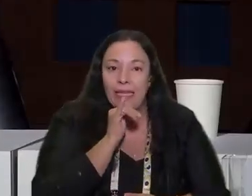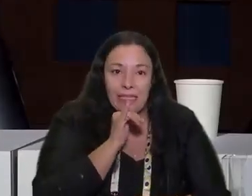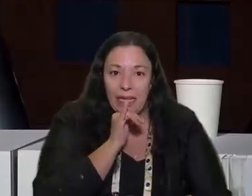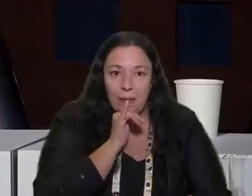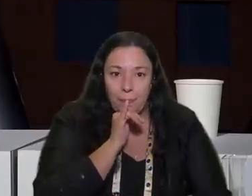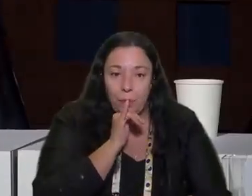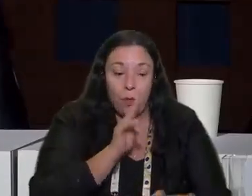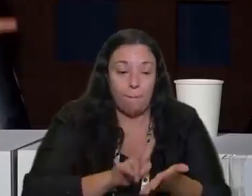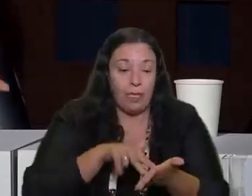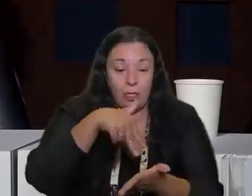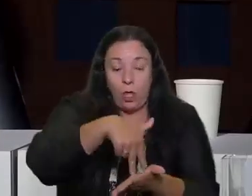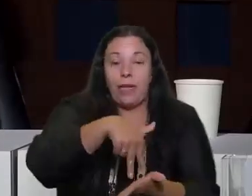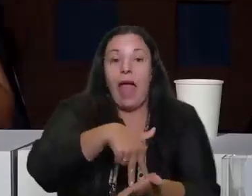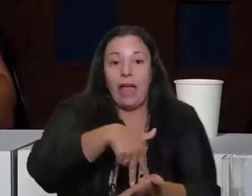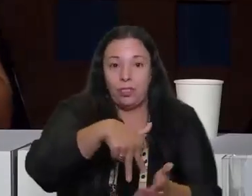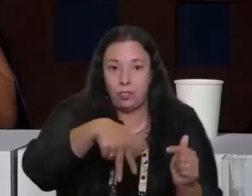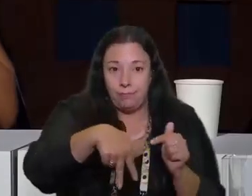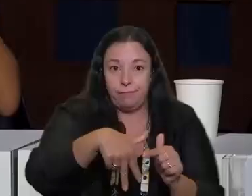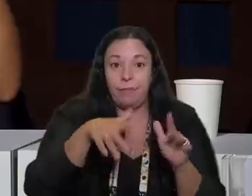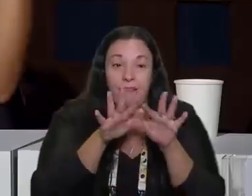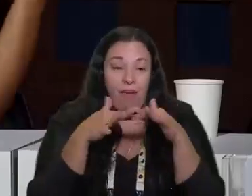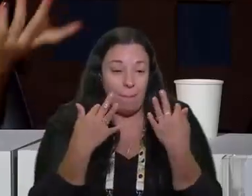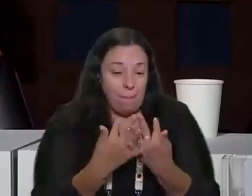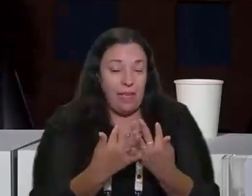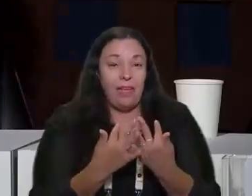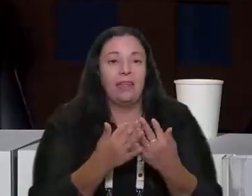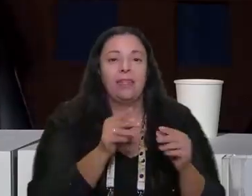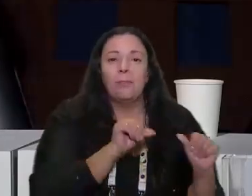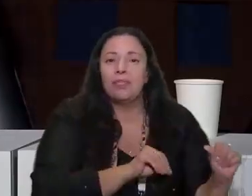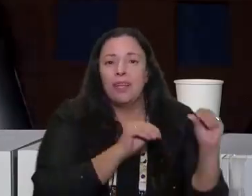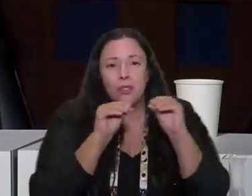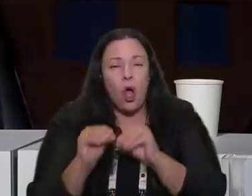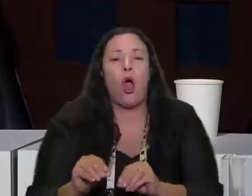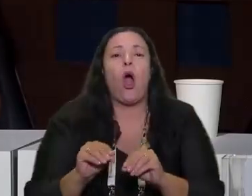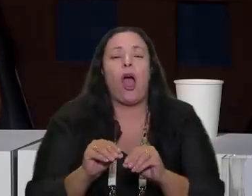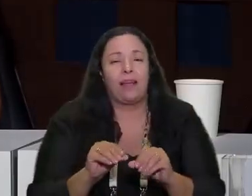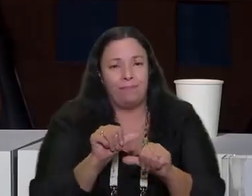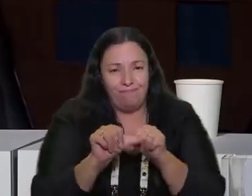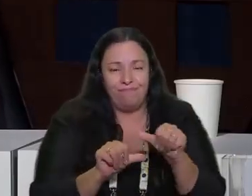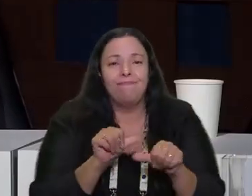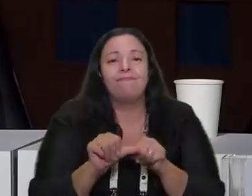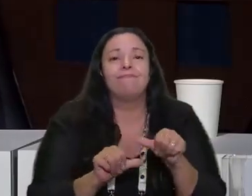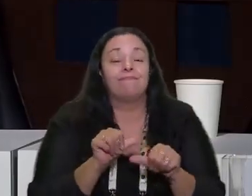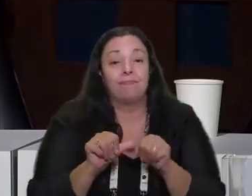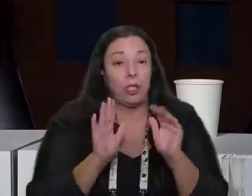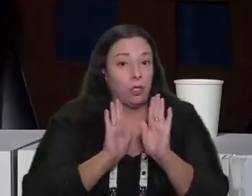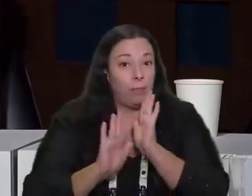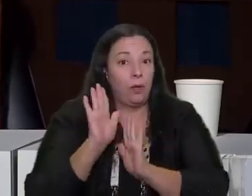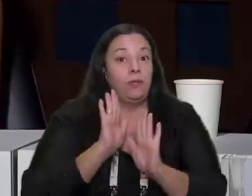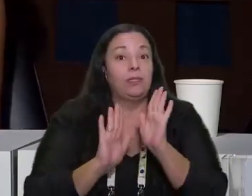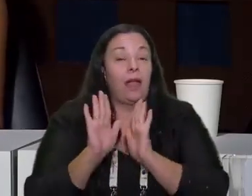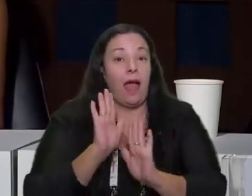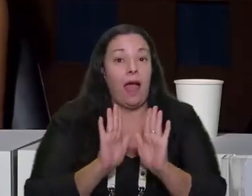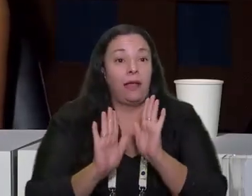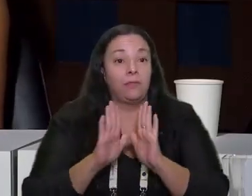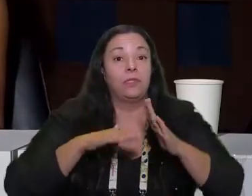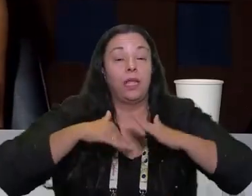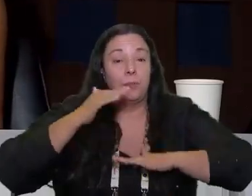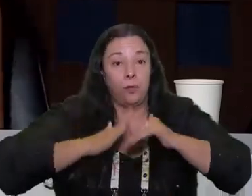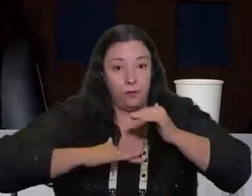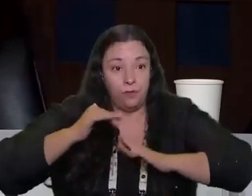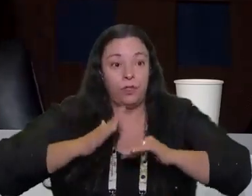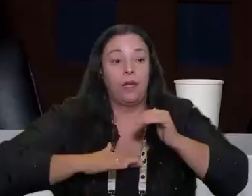coloca um personagem que é da família, depois você troca, ele é amigo... Então, são essas coisas que a gente tem que tomar muito cuidado. A gente tem profissionais que fazem